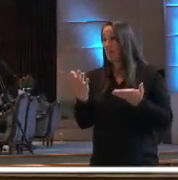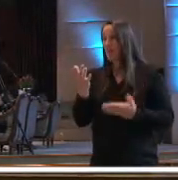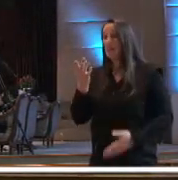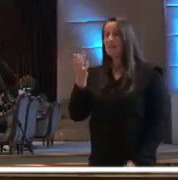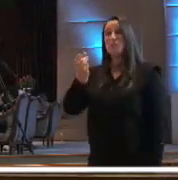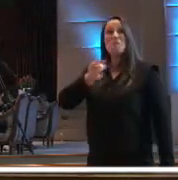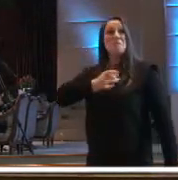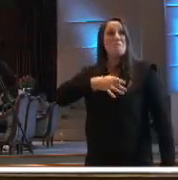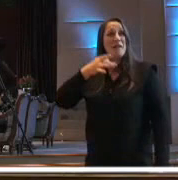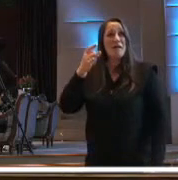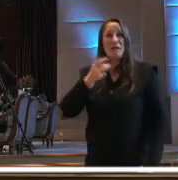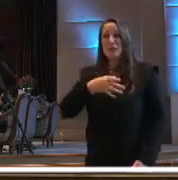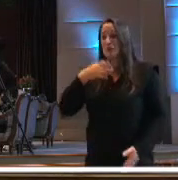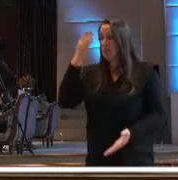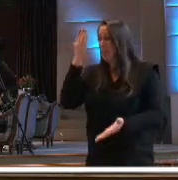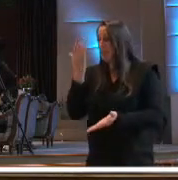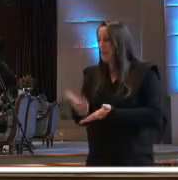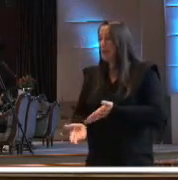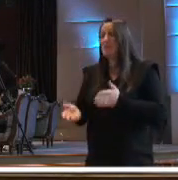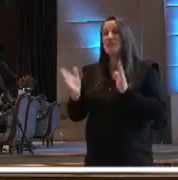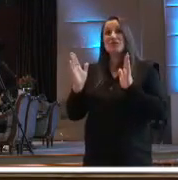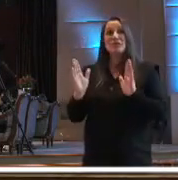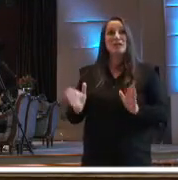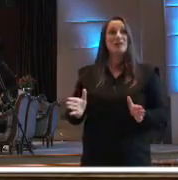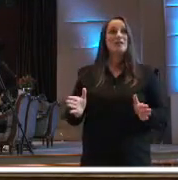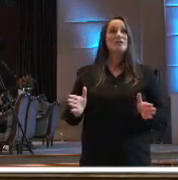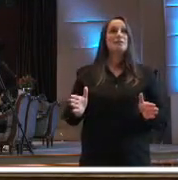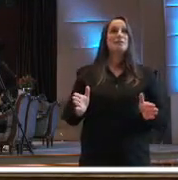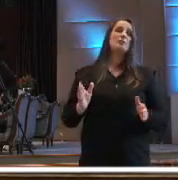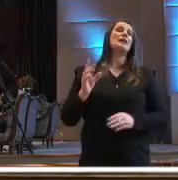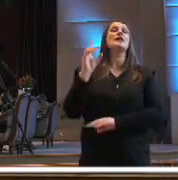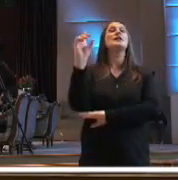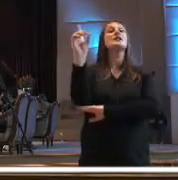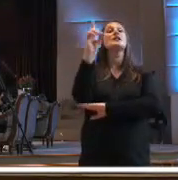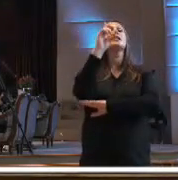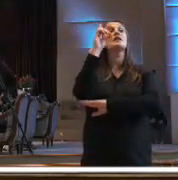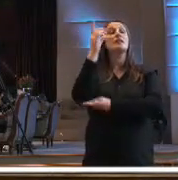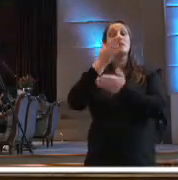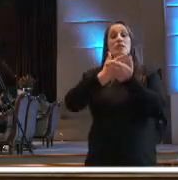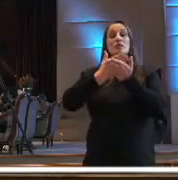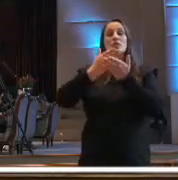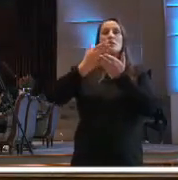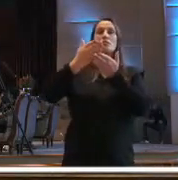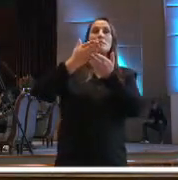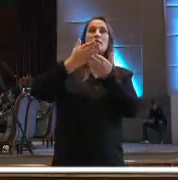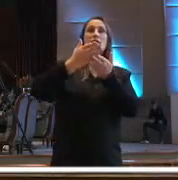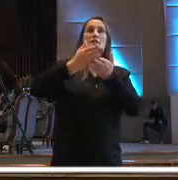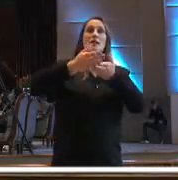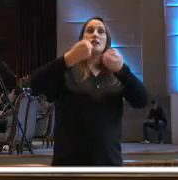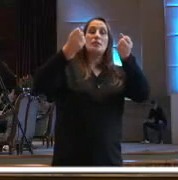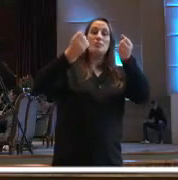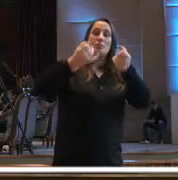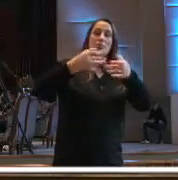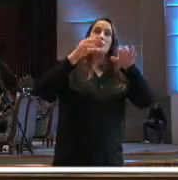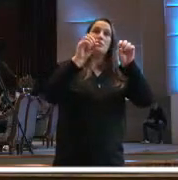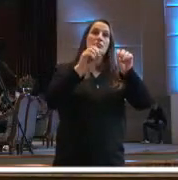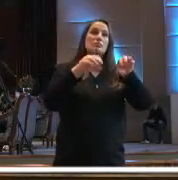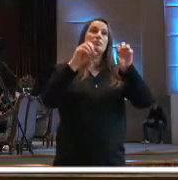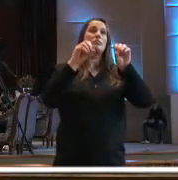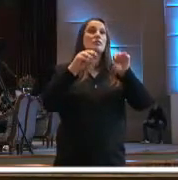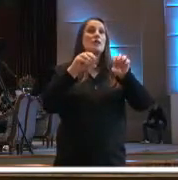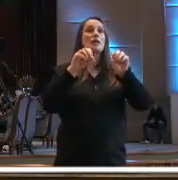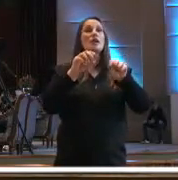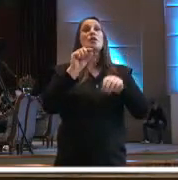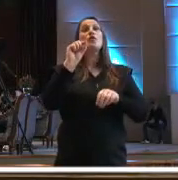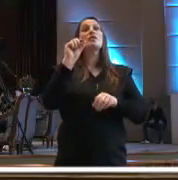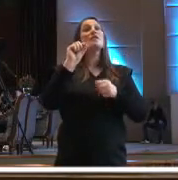perdido, não tem jeito. E aí Davi começa a nos ensinar, através desses 2 salmos, o que fazer quando